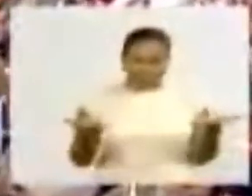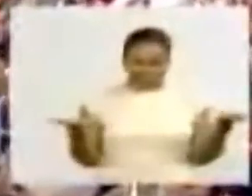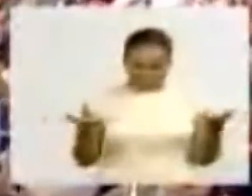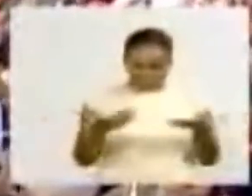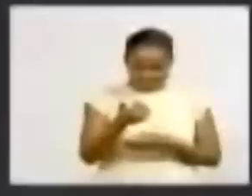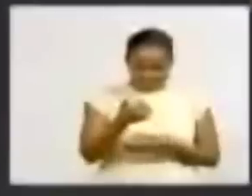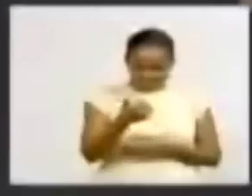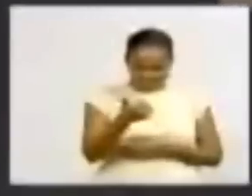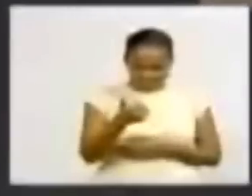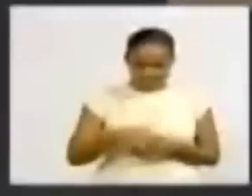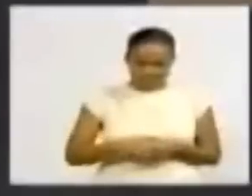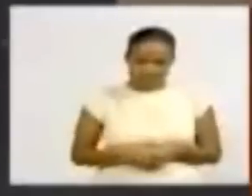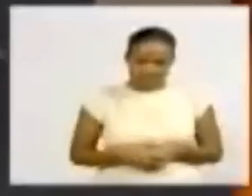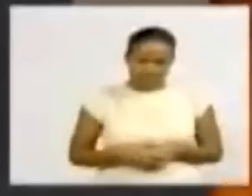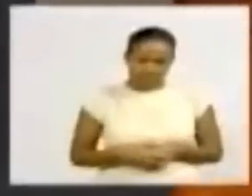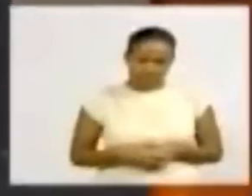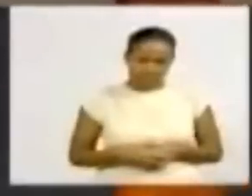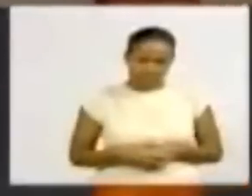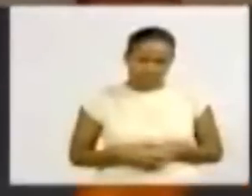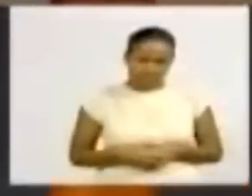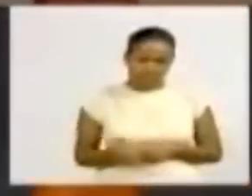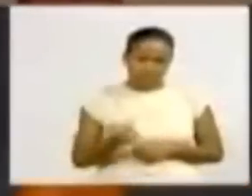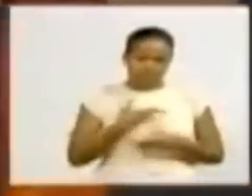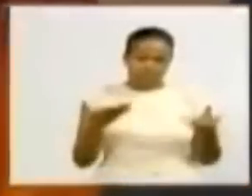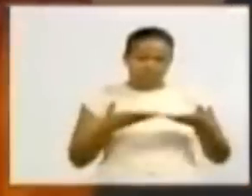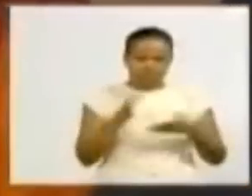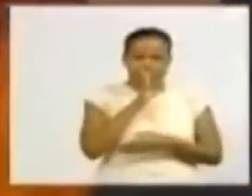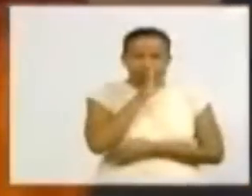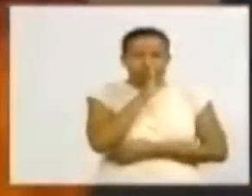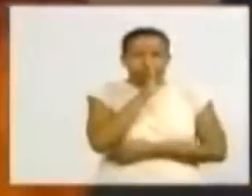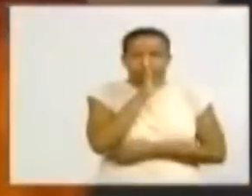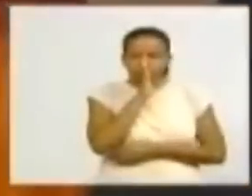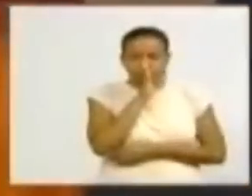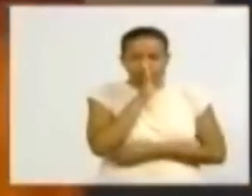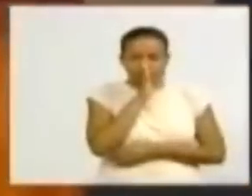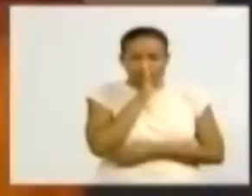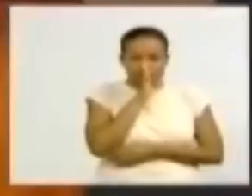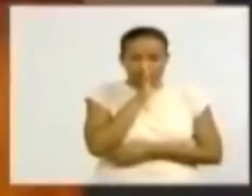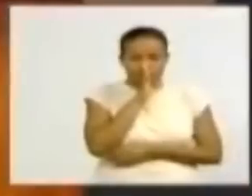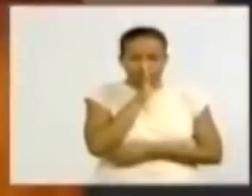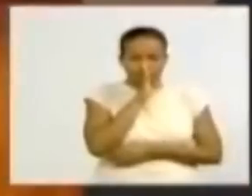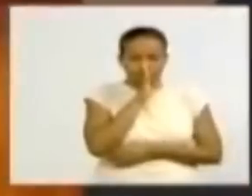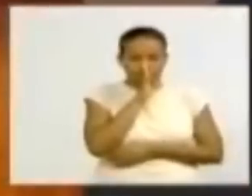Vamos lá agora? Então nós vamos fazer um silêncio absoluto nesse momento agora.